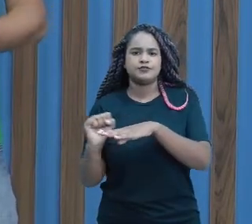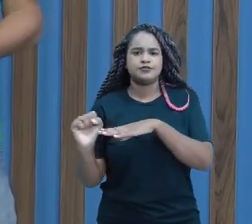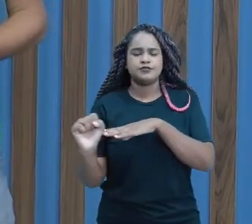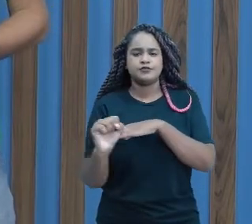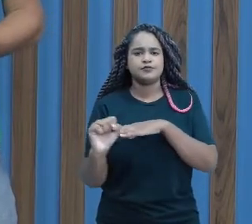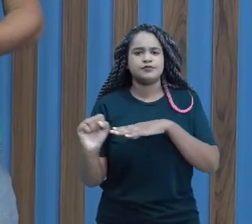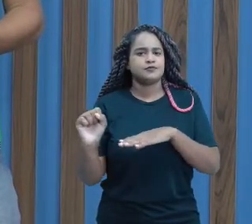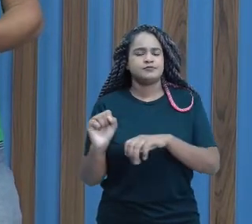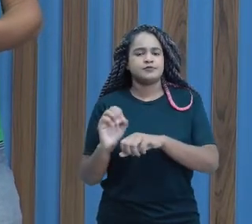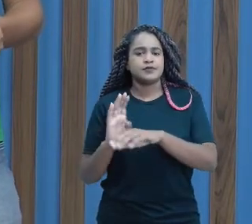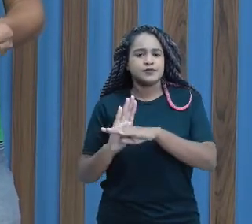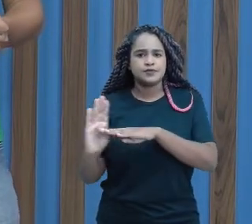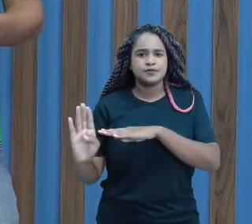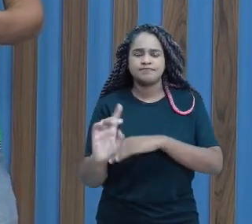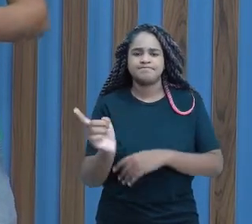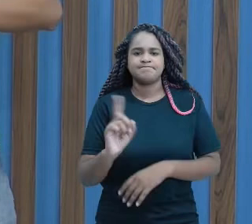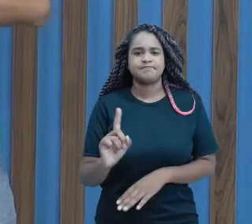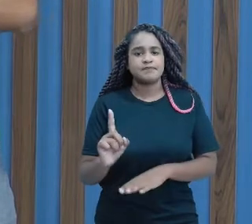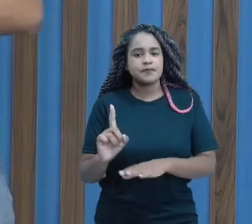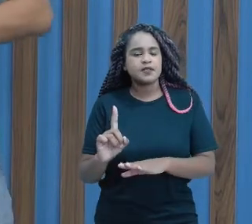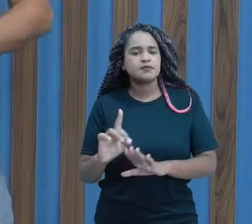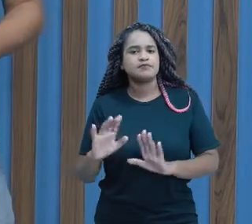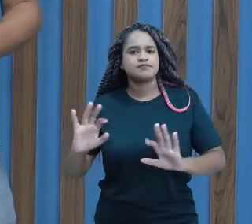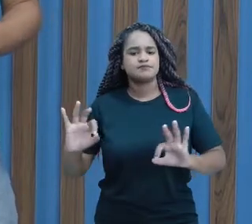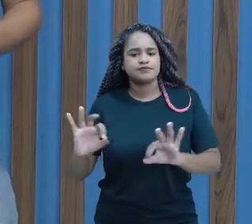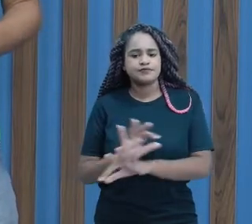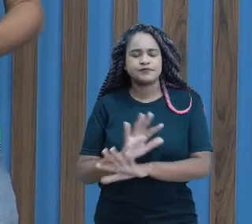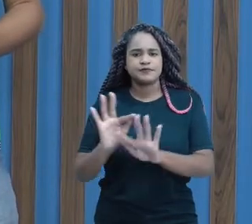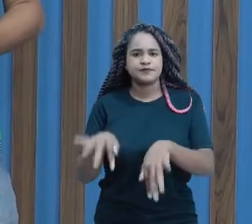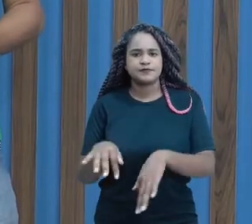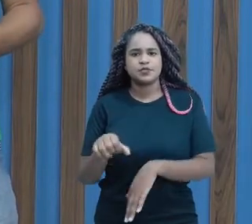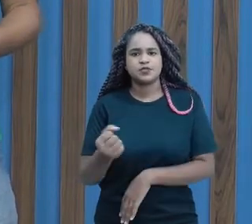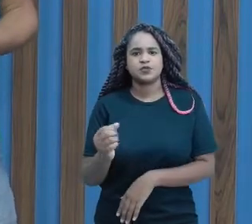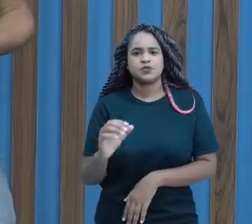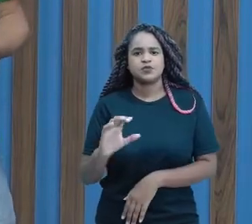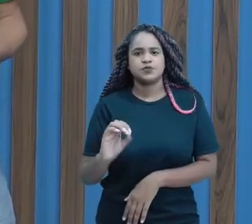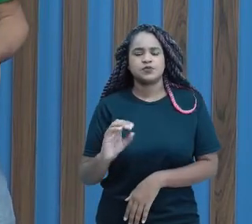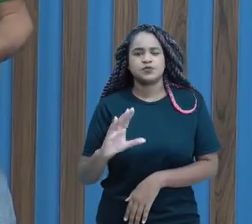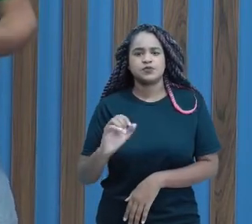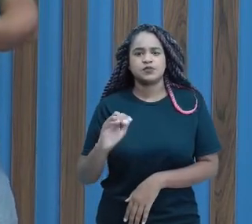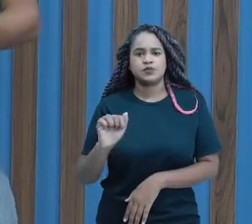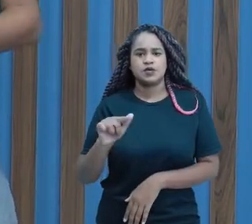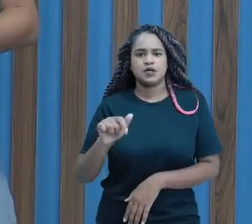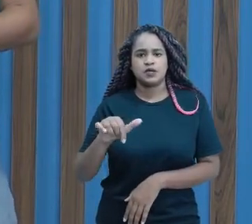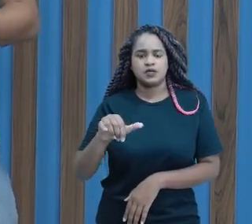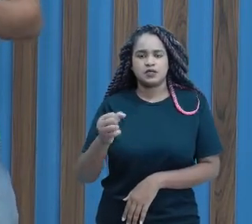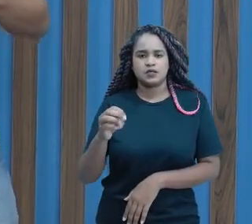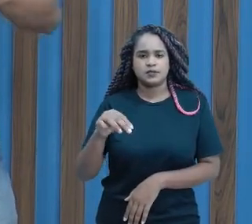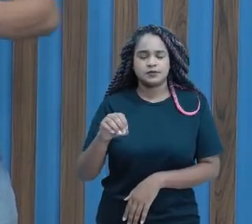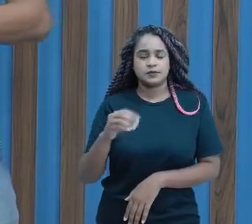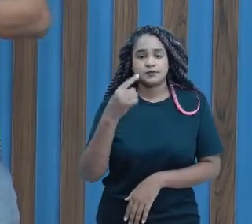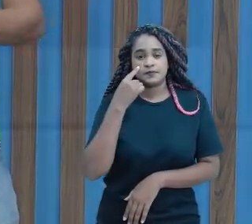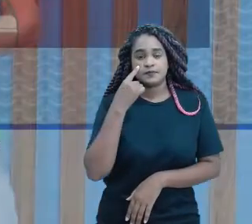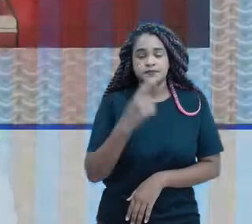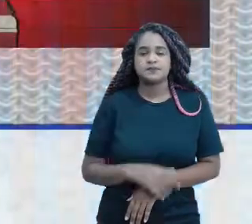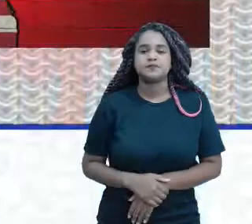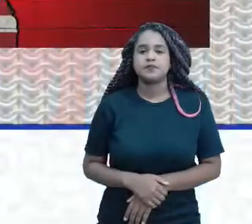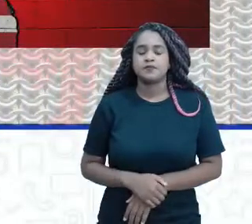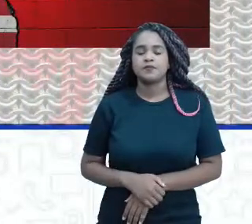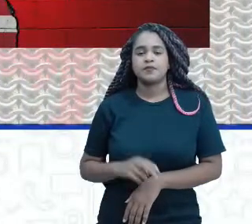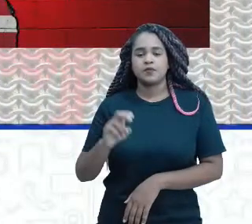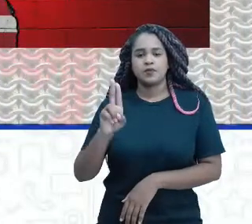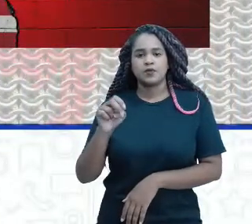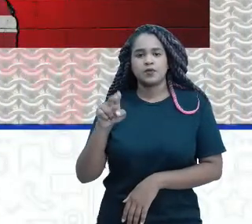enquanto experiência histórica. Então, vamos embora para a gente pensar um pouco sobre isso. Então, como eu estava falando, a União Soviética ela rivalizou com os